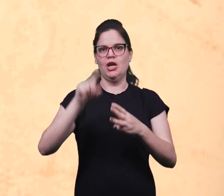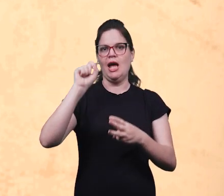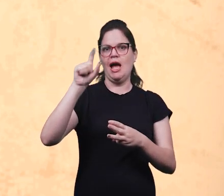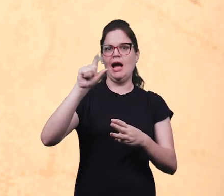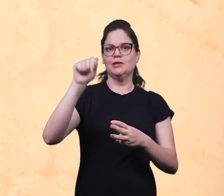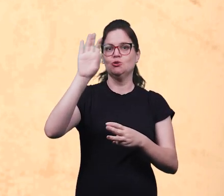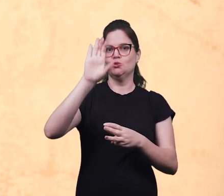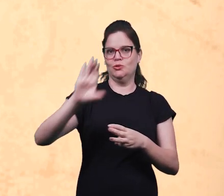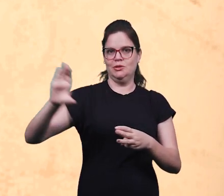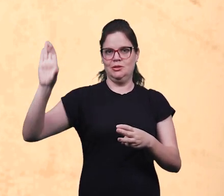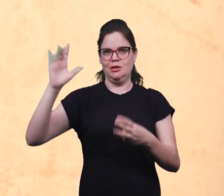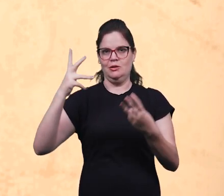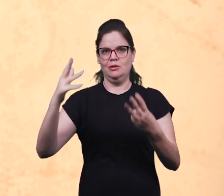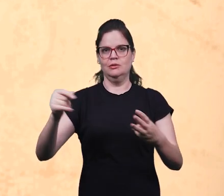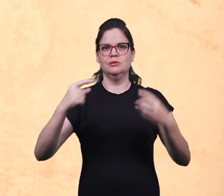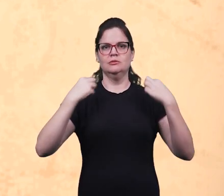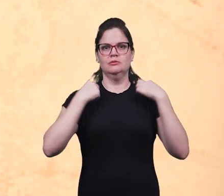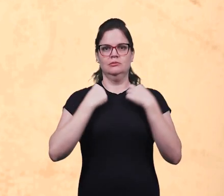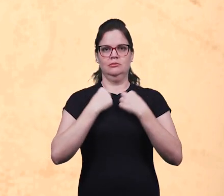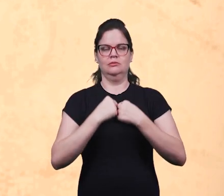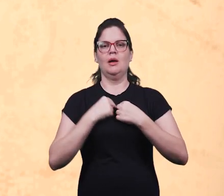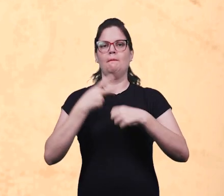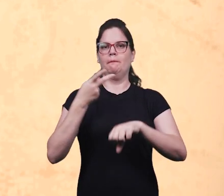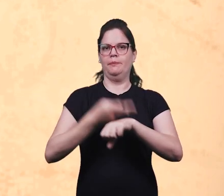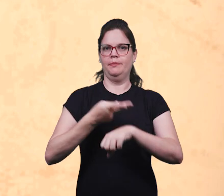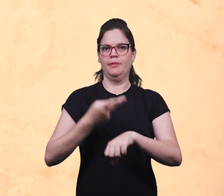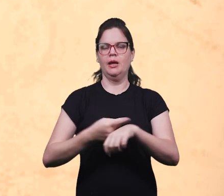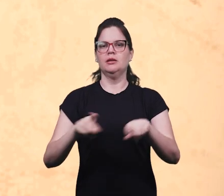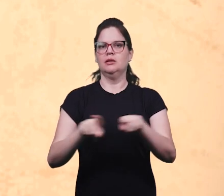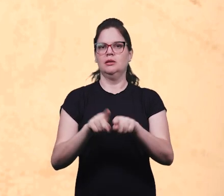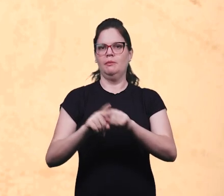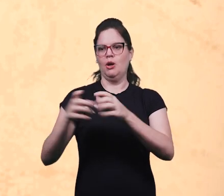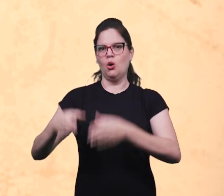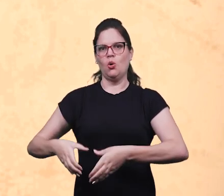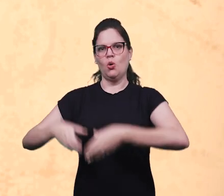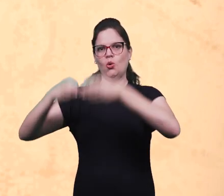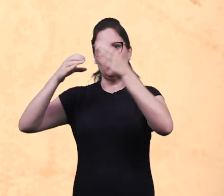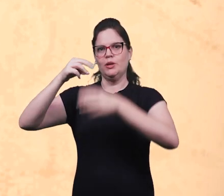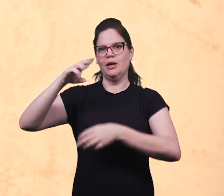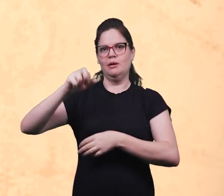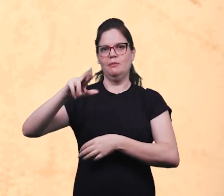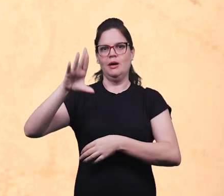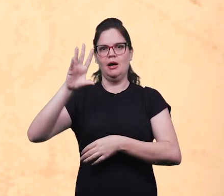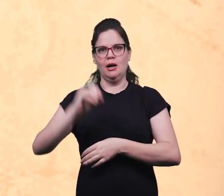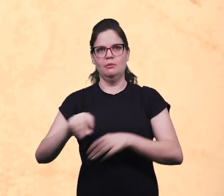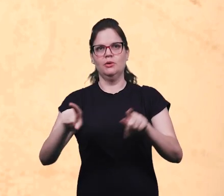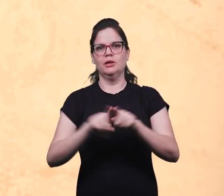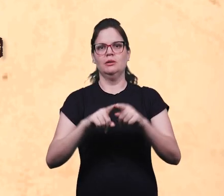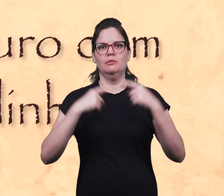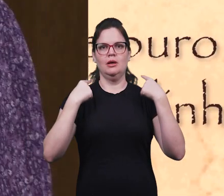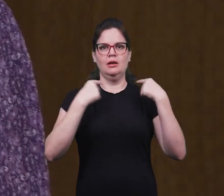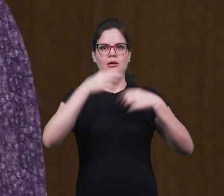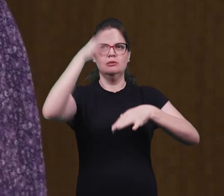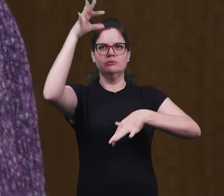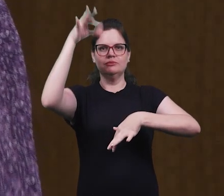celeste, atadas a finas argolas de prata e colunas de mármore puro, cordões de linho e